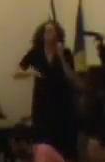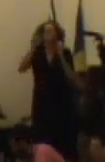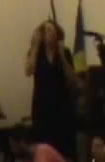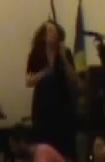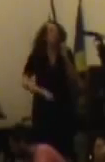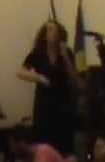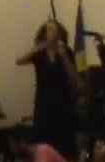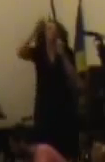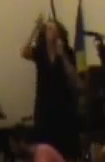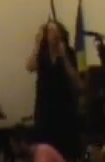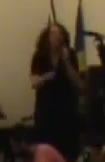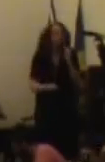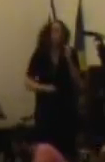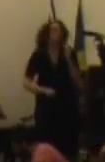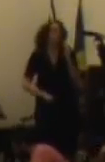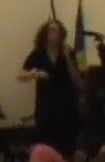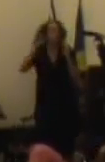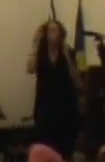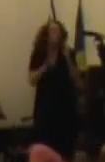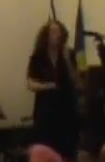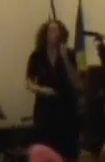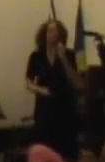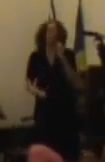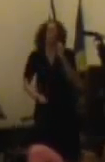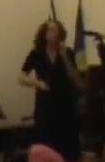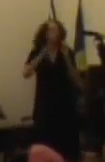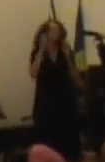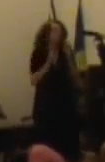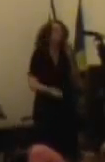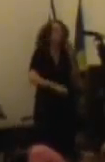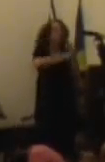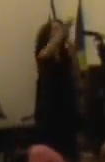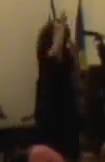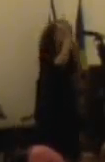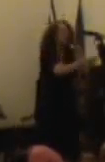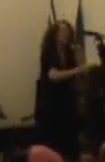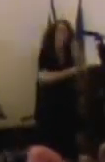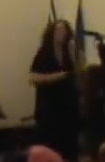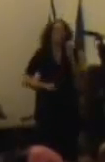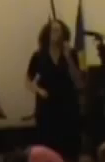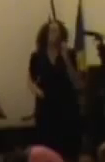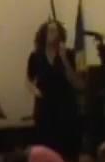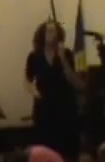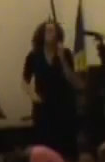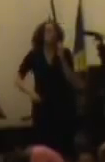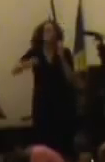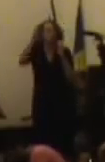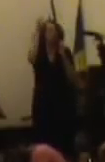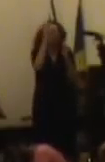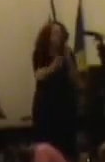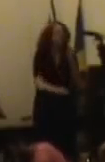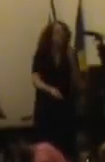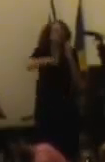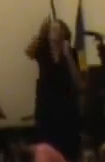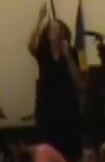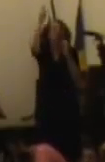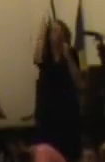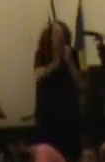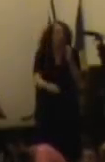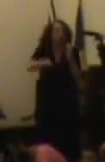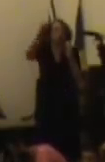contrário, sairemos ainda com mais força, com mais garra para denunciar o aumento das passagens de ônibus, para